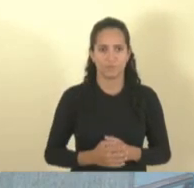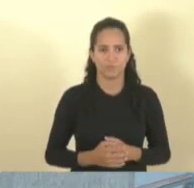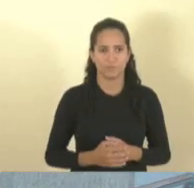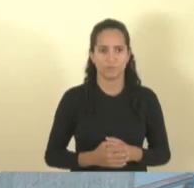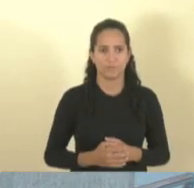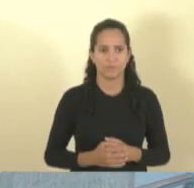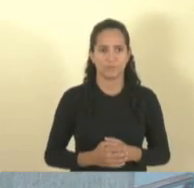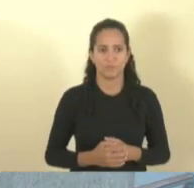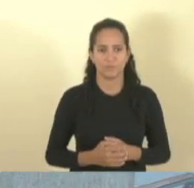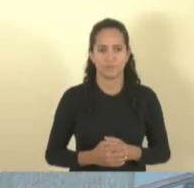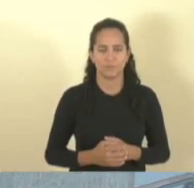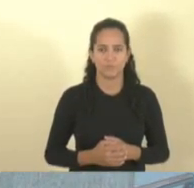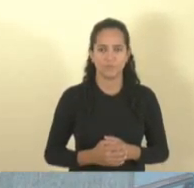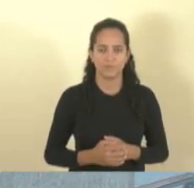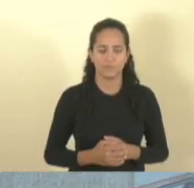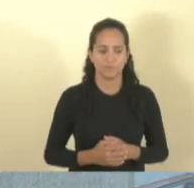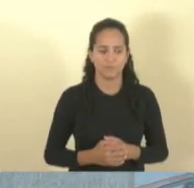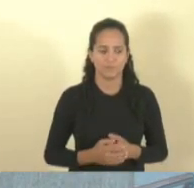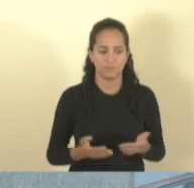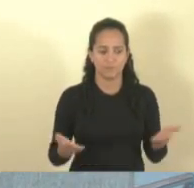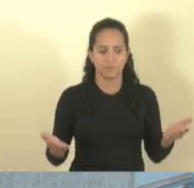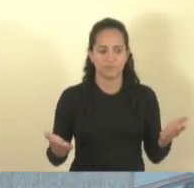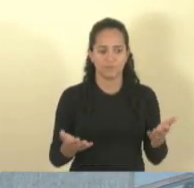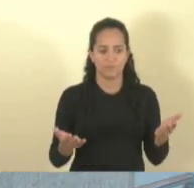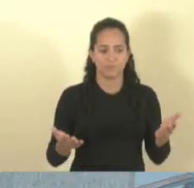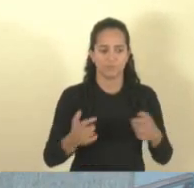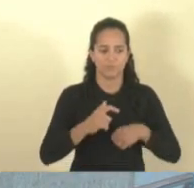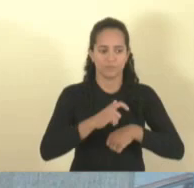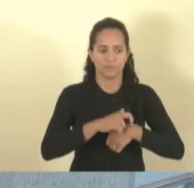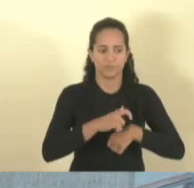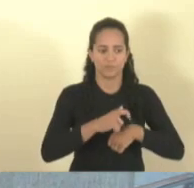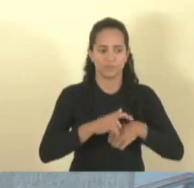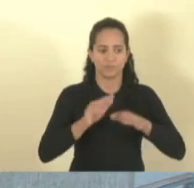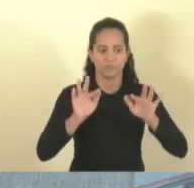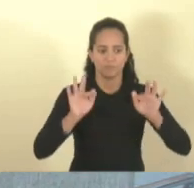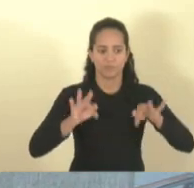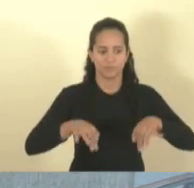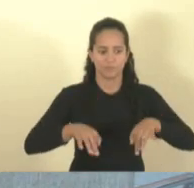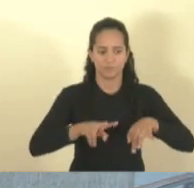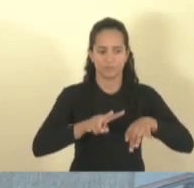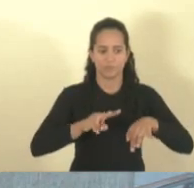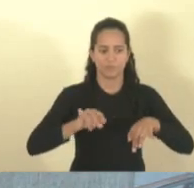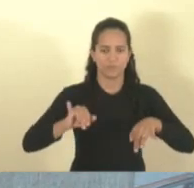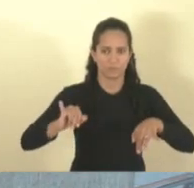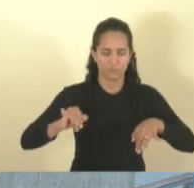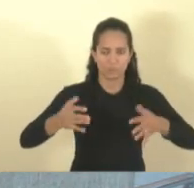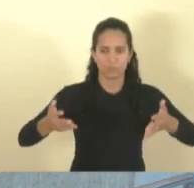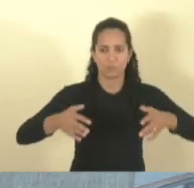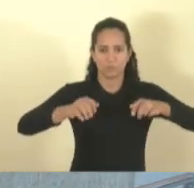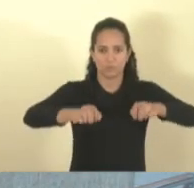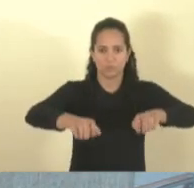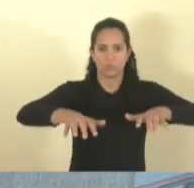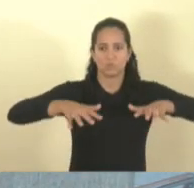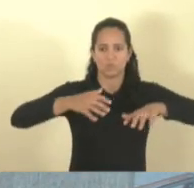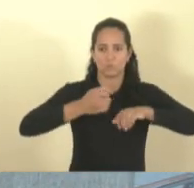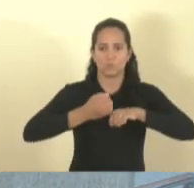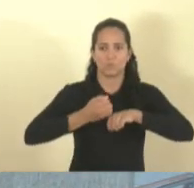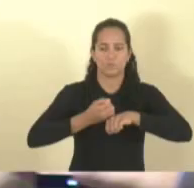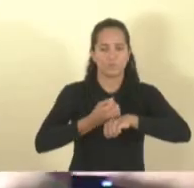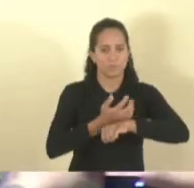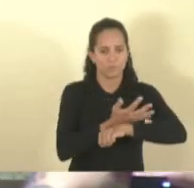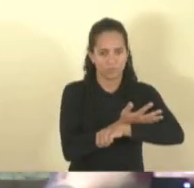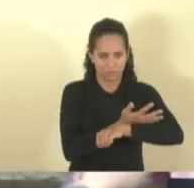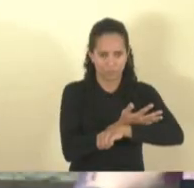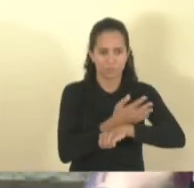Estamos chegando ao final, né? Estamos chegando ao final, uma sessão emocionante, emocionante.